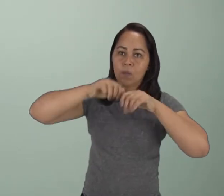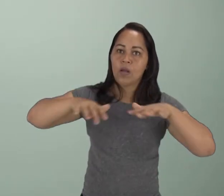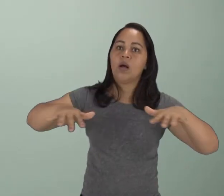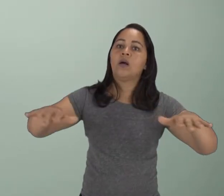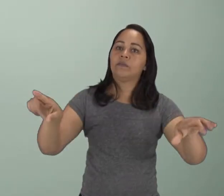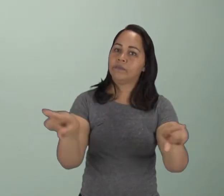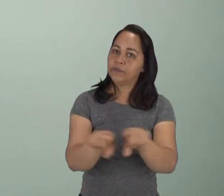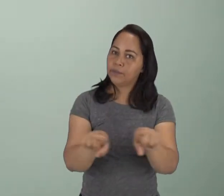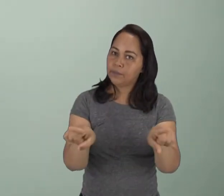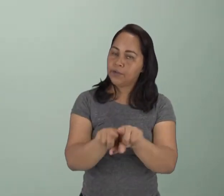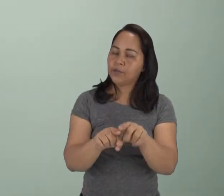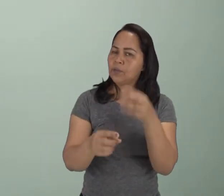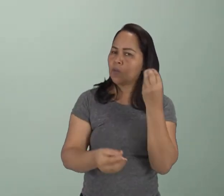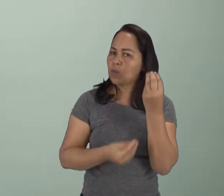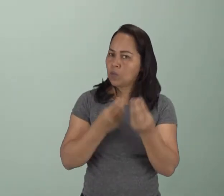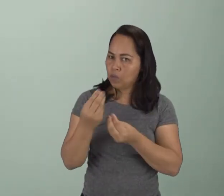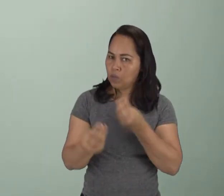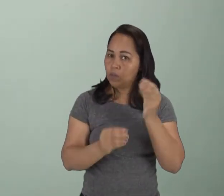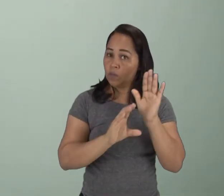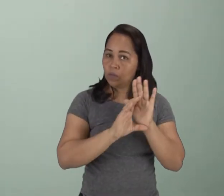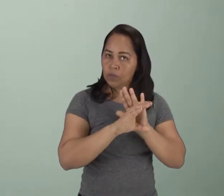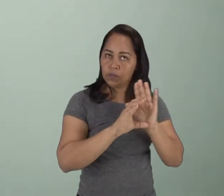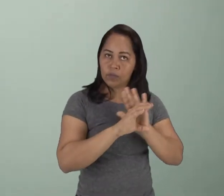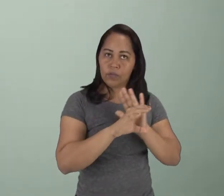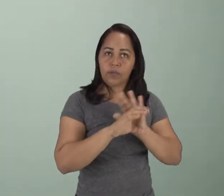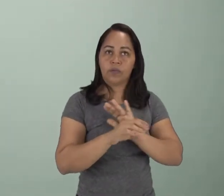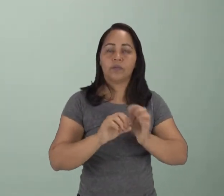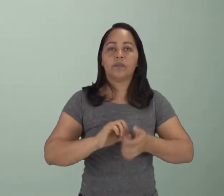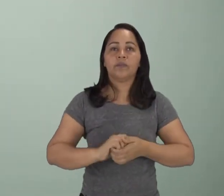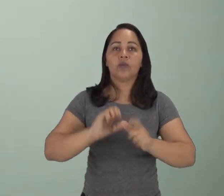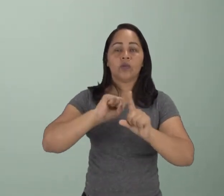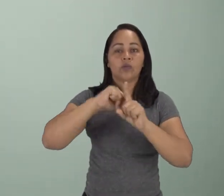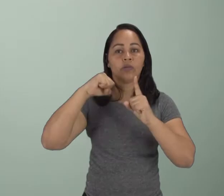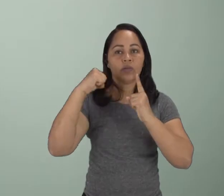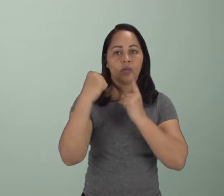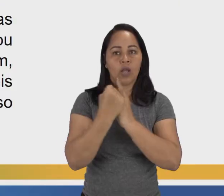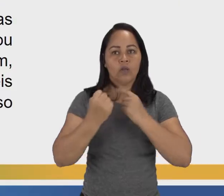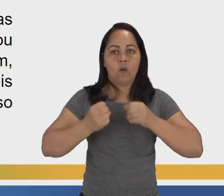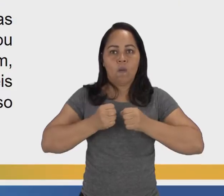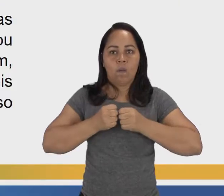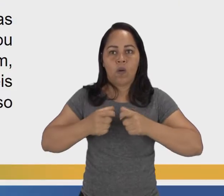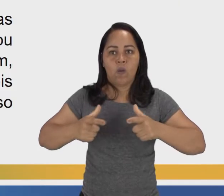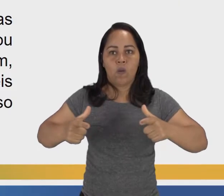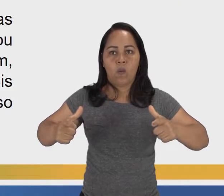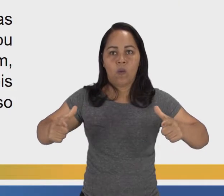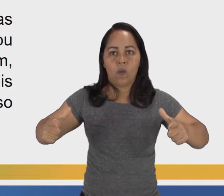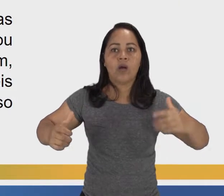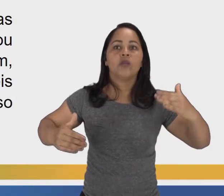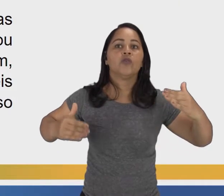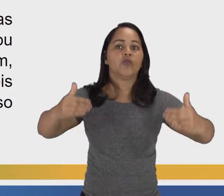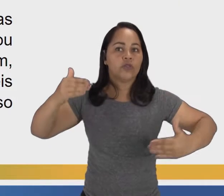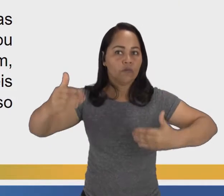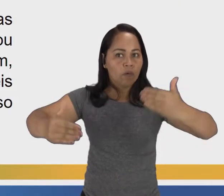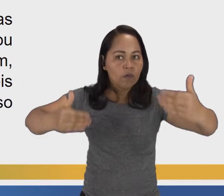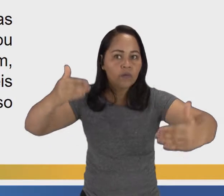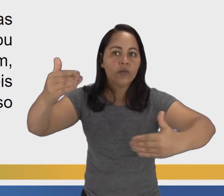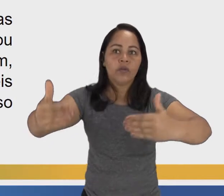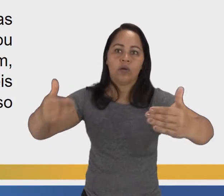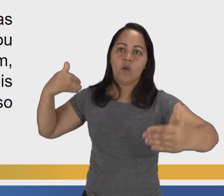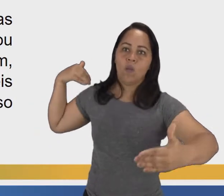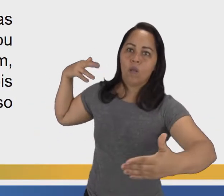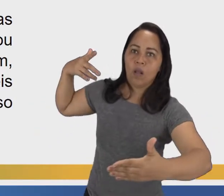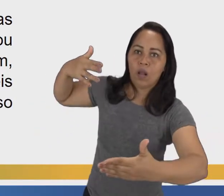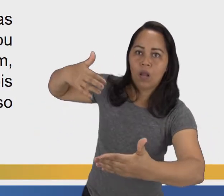são gêneros textuais? Olha aqui no slide. Assim como as sociedades cresceram e se desenvolveram ao longo da